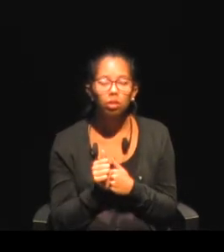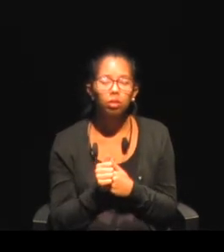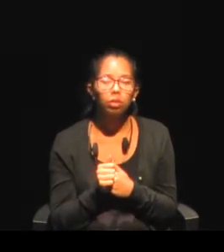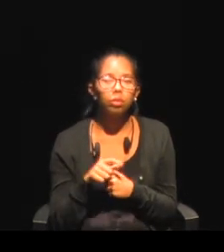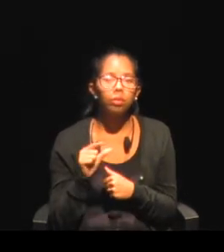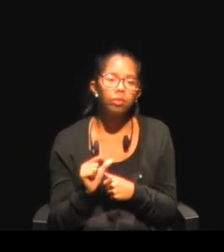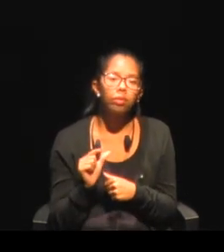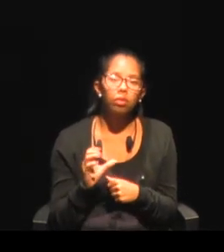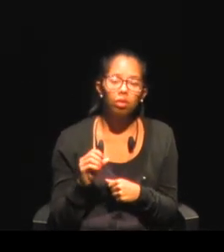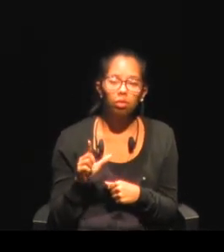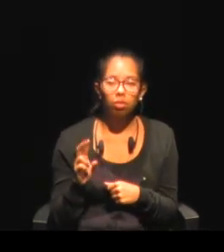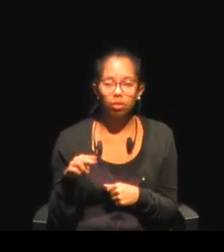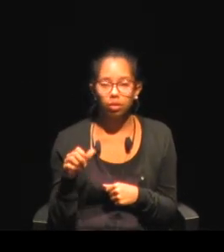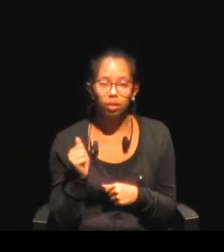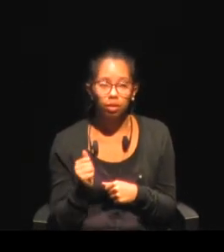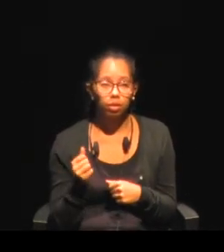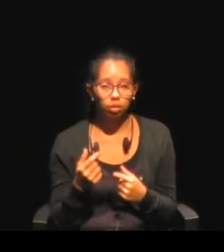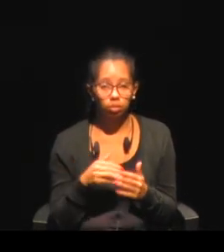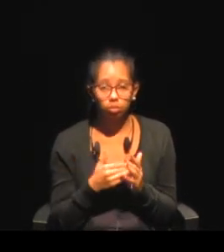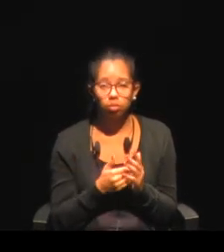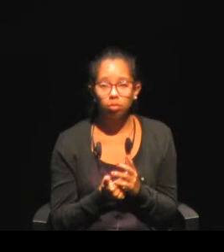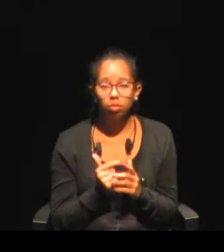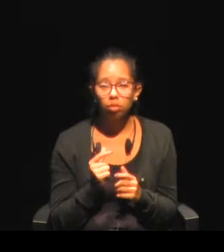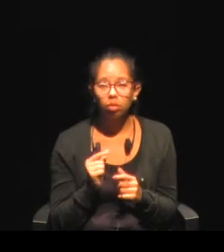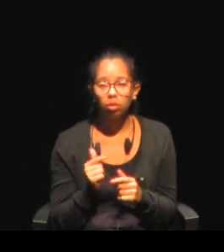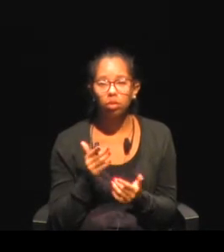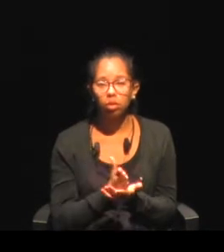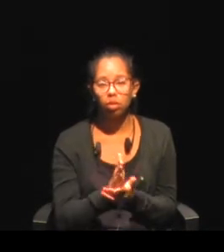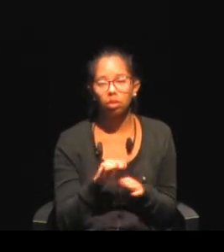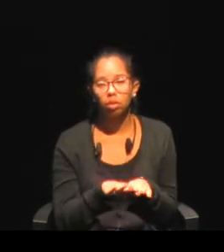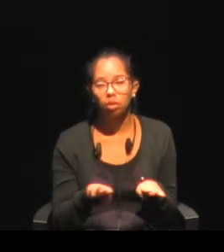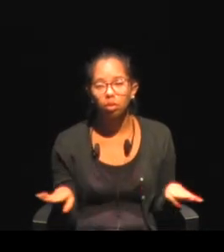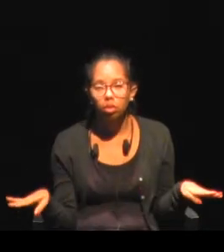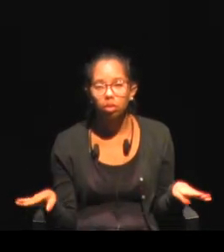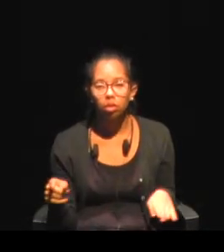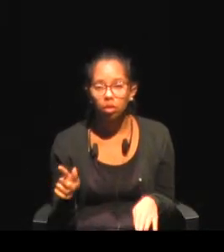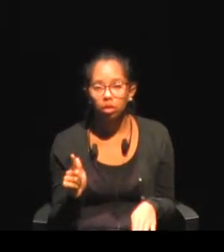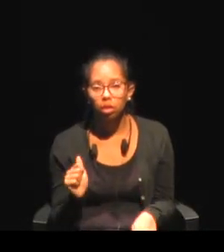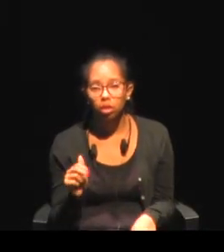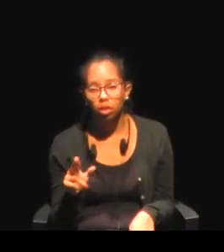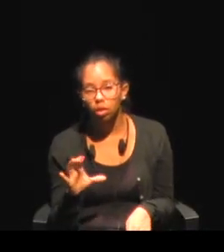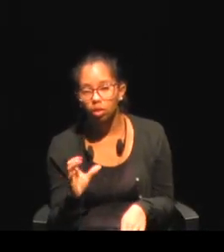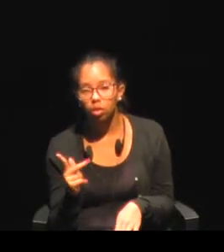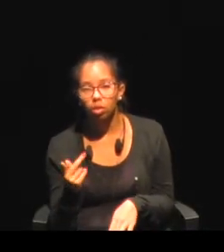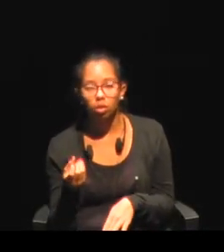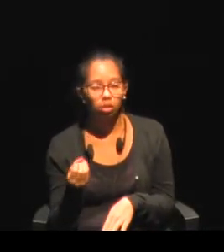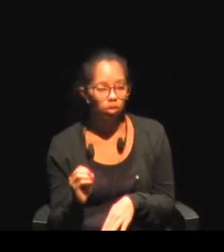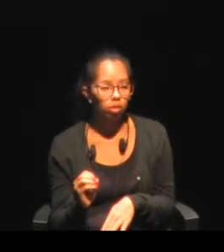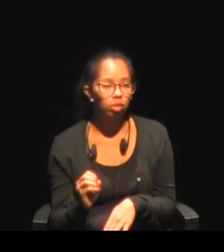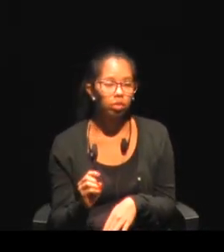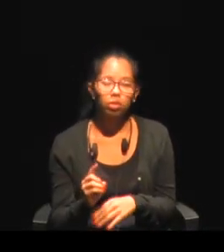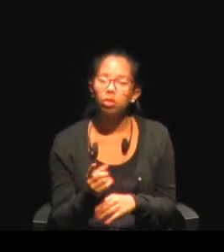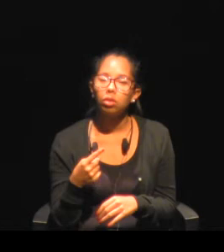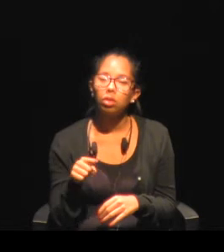numa pequena colina. O Pampa é muito plano, é tudo muito horizontal, muito plano, e tem algumas pequenas, suaves ondulações, que os gaúchos chamam